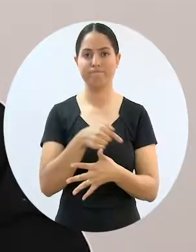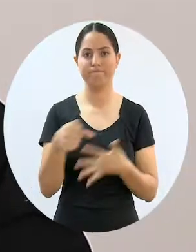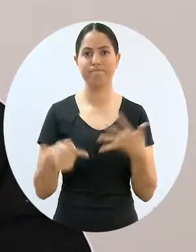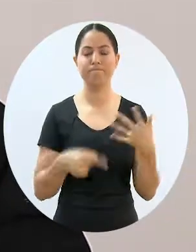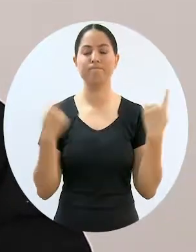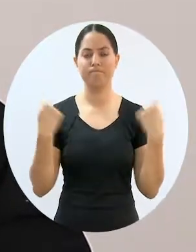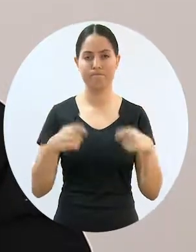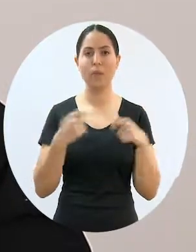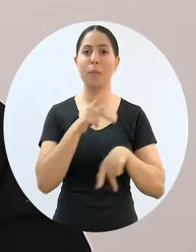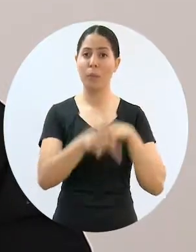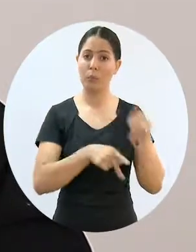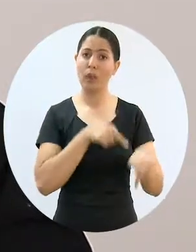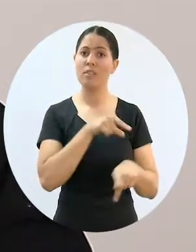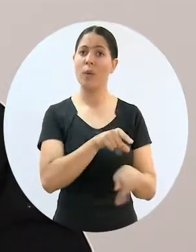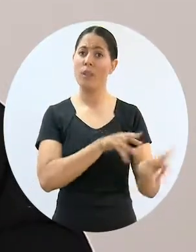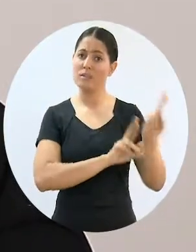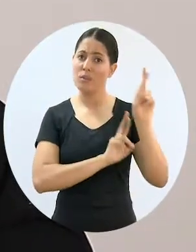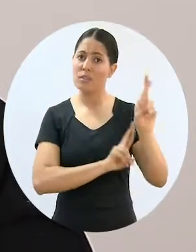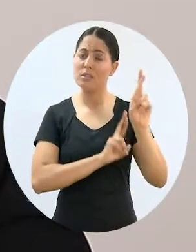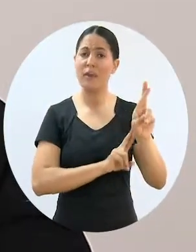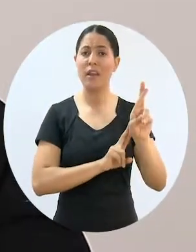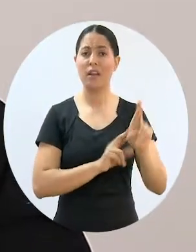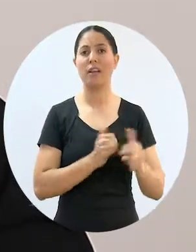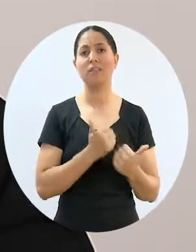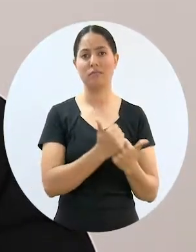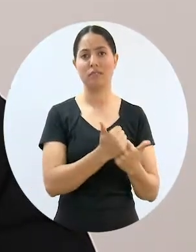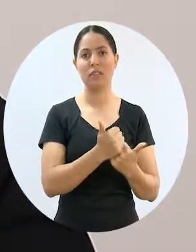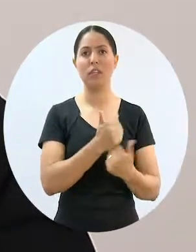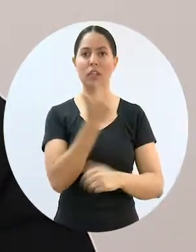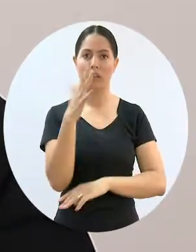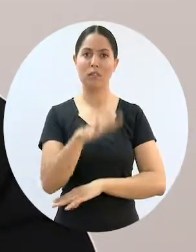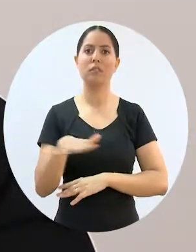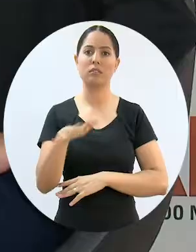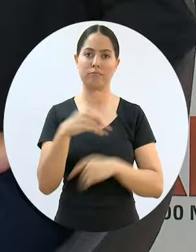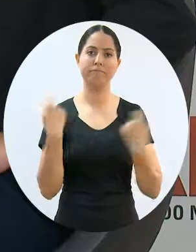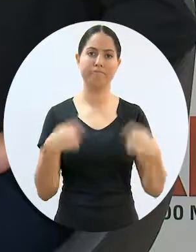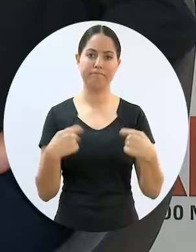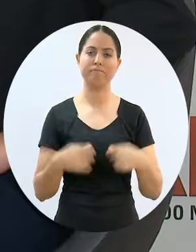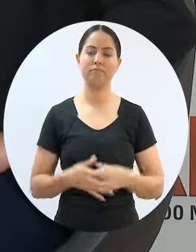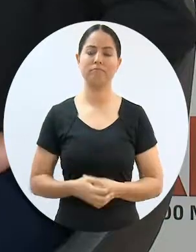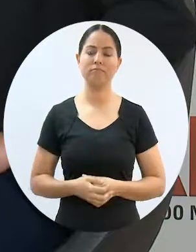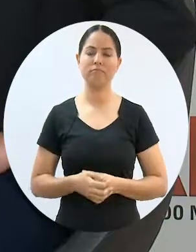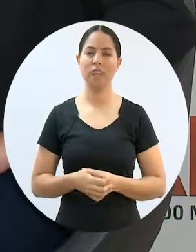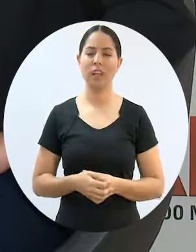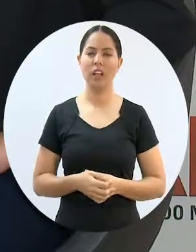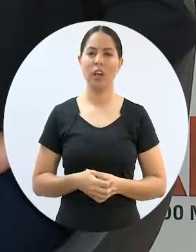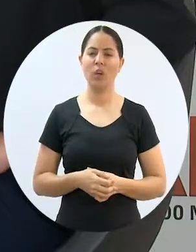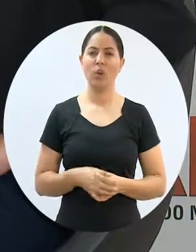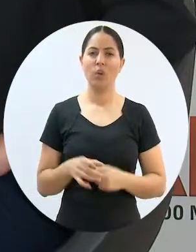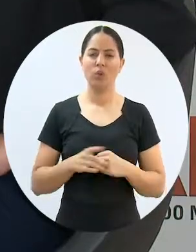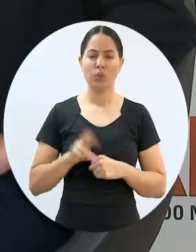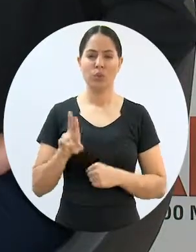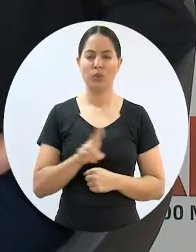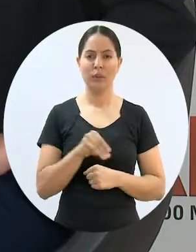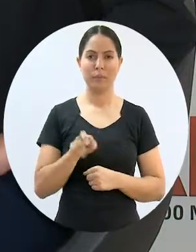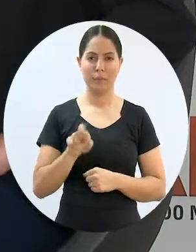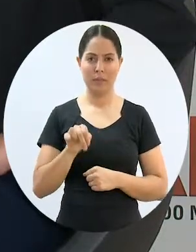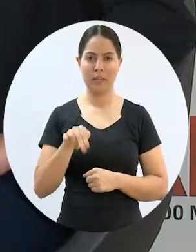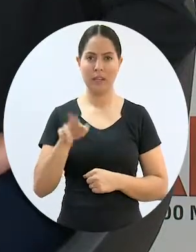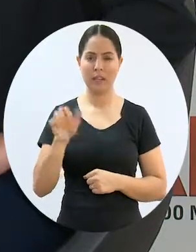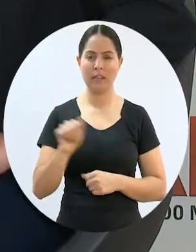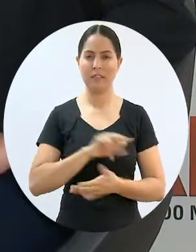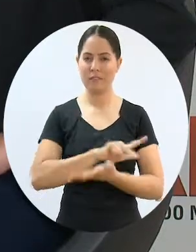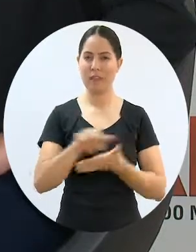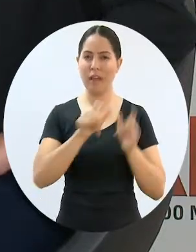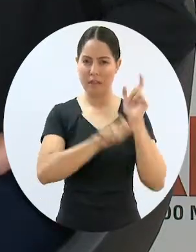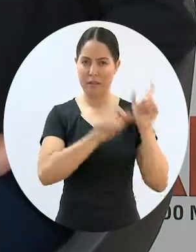atuações que a população espera e que o meio ambiente exige. Muitos moradores, doutora Marina, aqui no Rio Grande do Norte